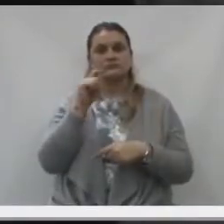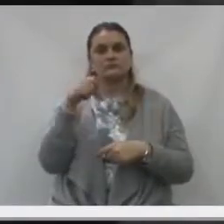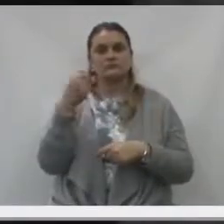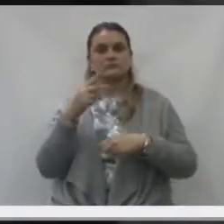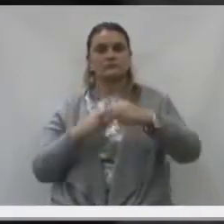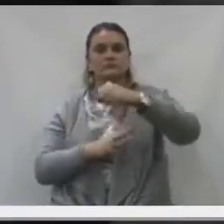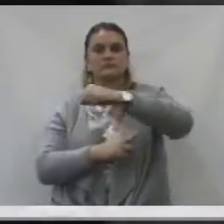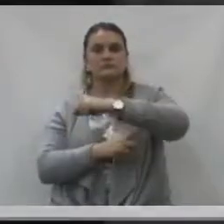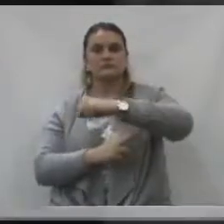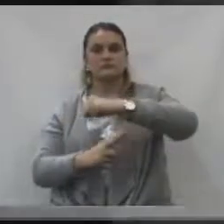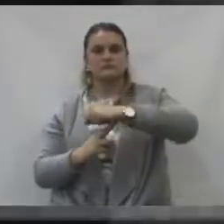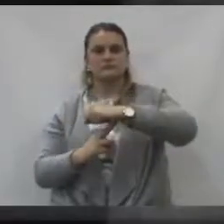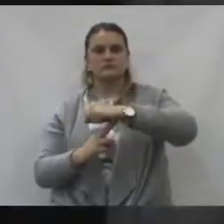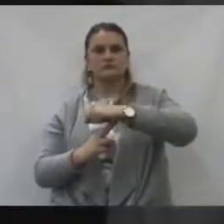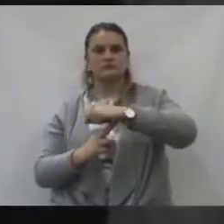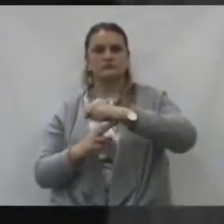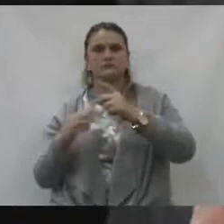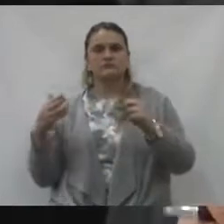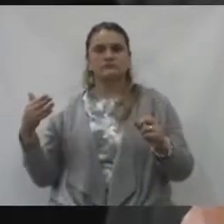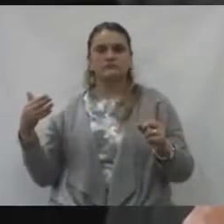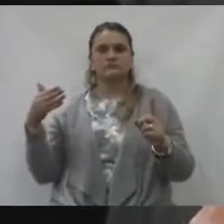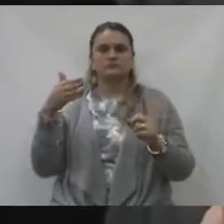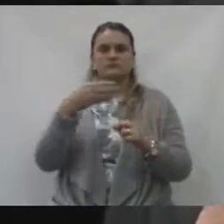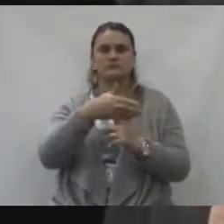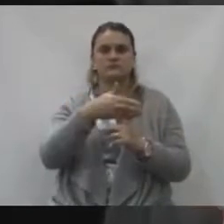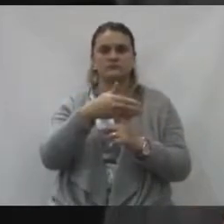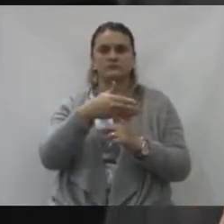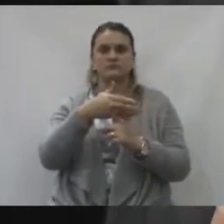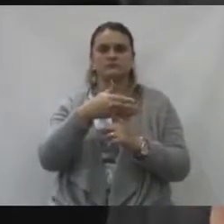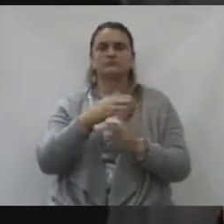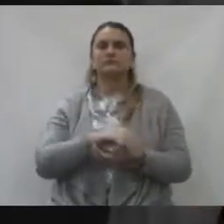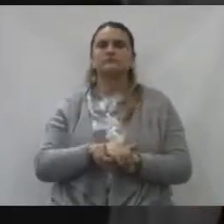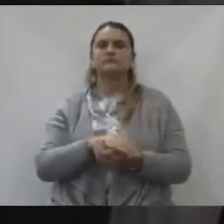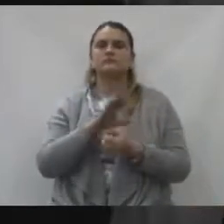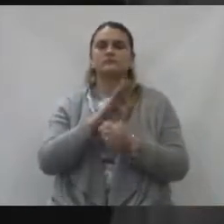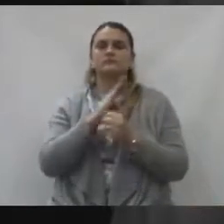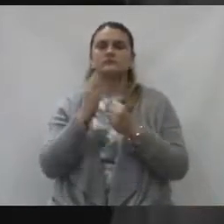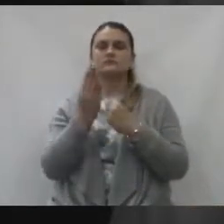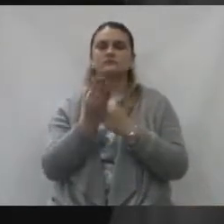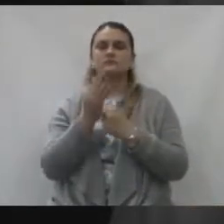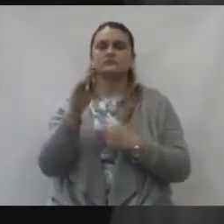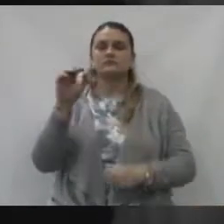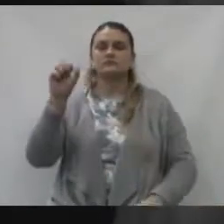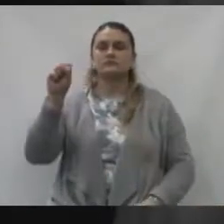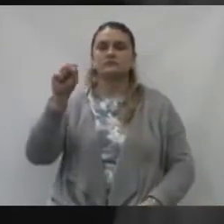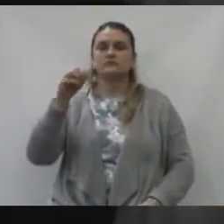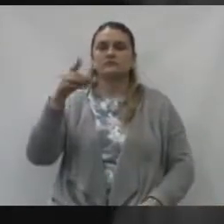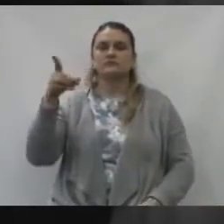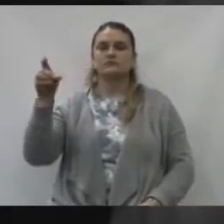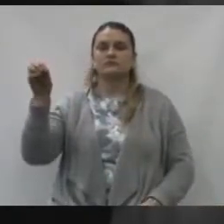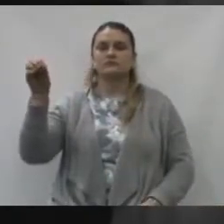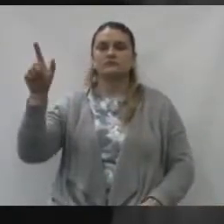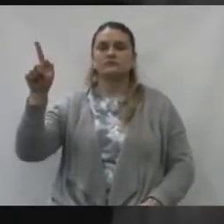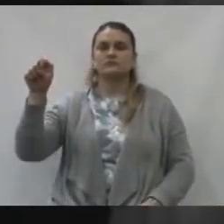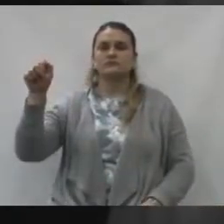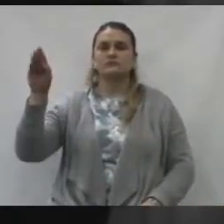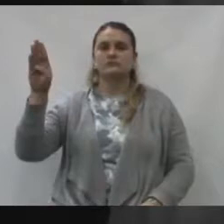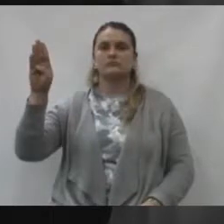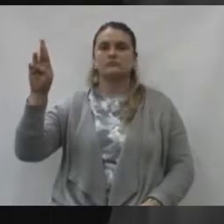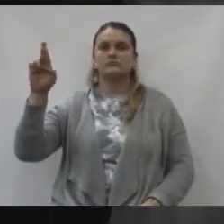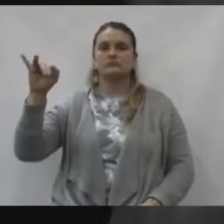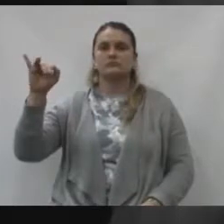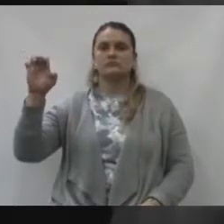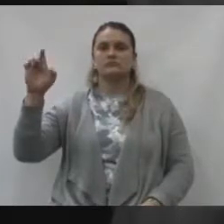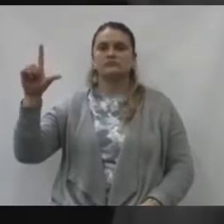ano, falando sobre uma ponte que entrava no bairro São Gabriel, lá para cima. E